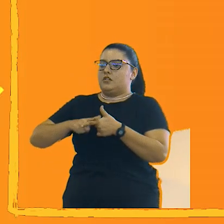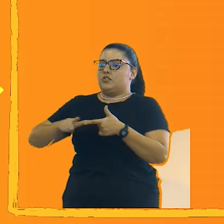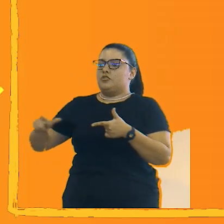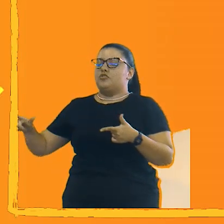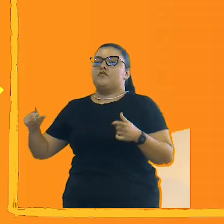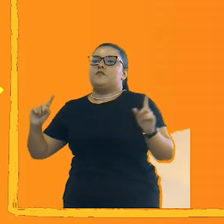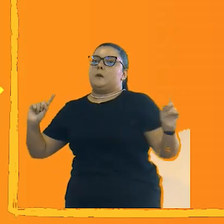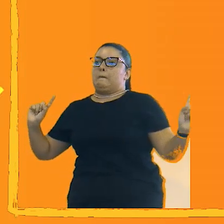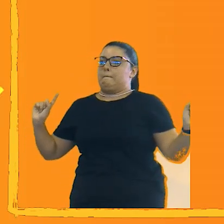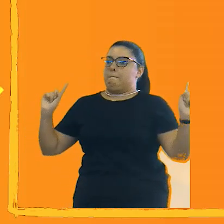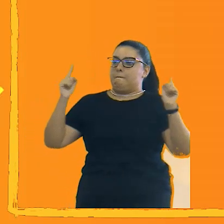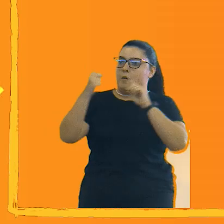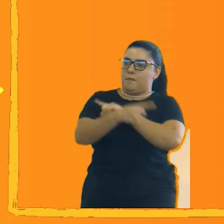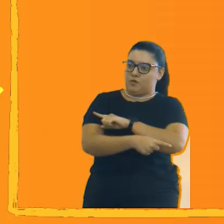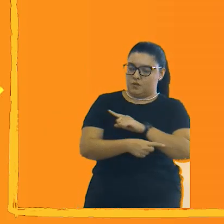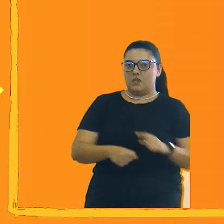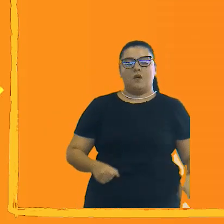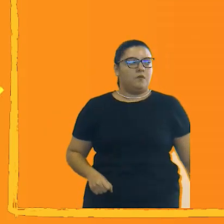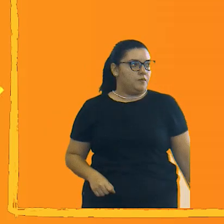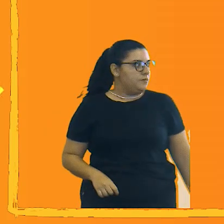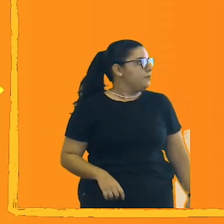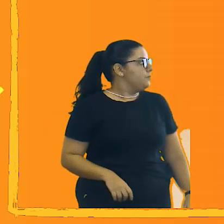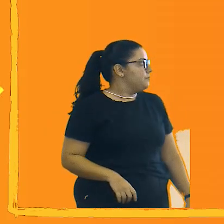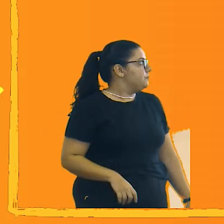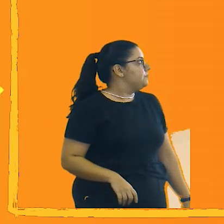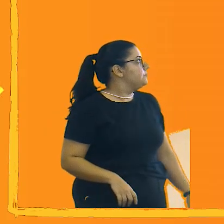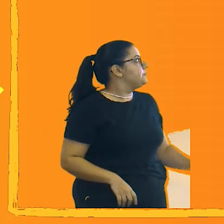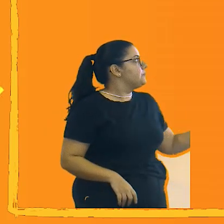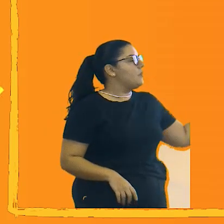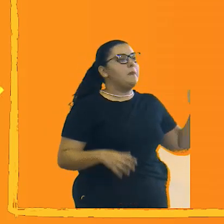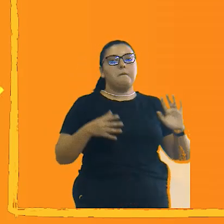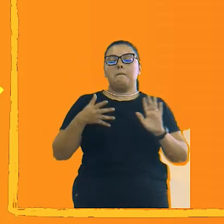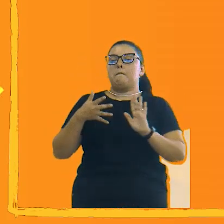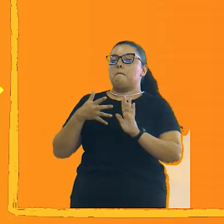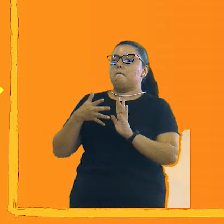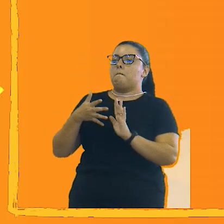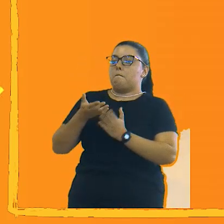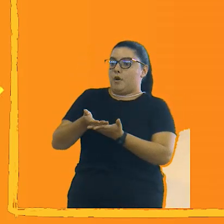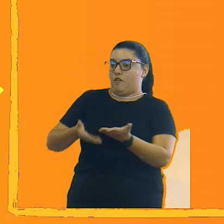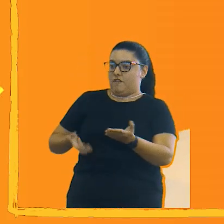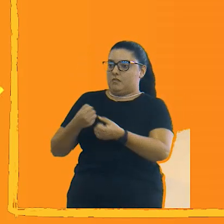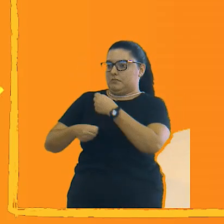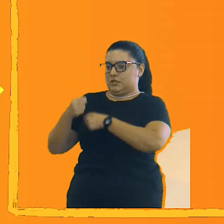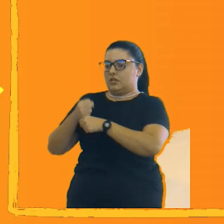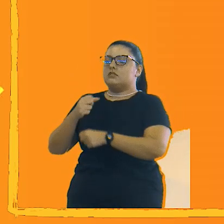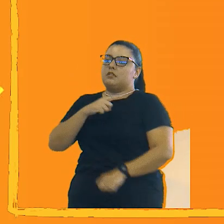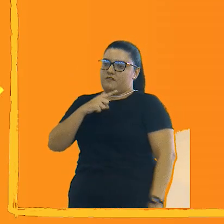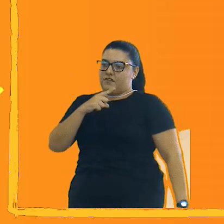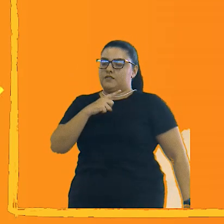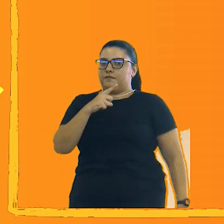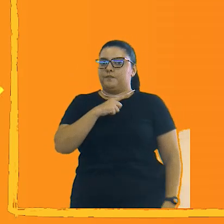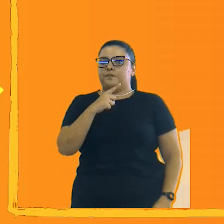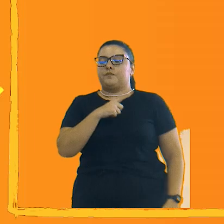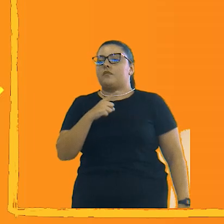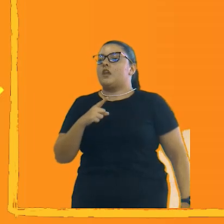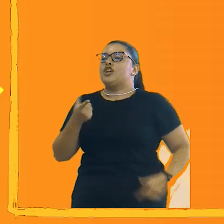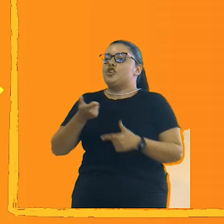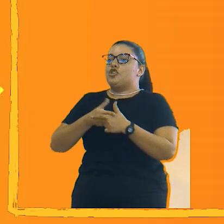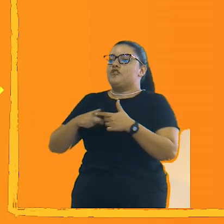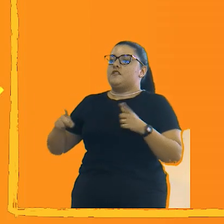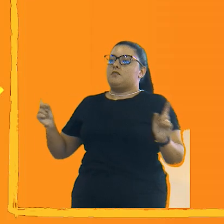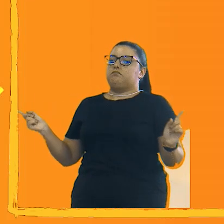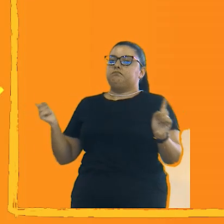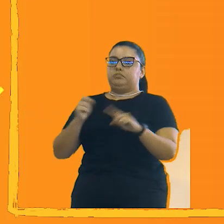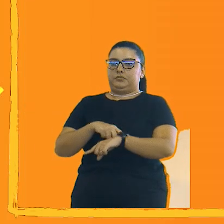inversamente proporcional pessoal isso aqui caiu na prova ano passado divisão inversamente